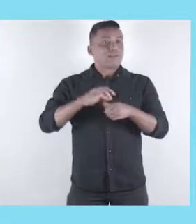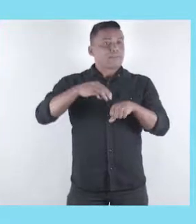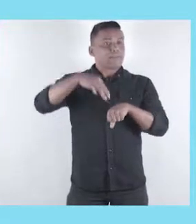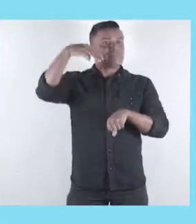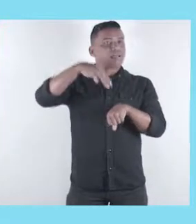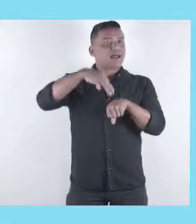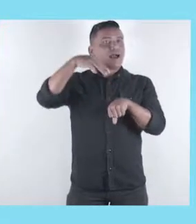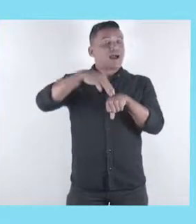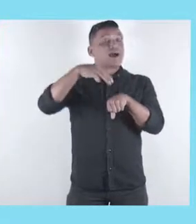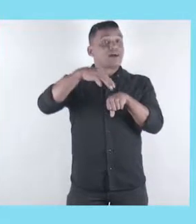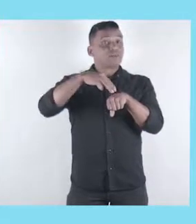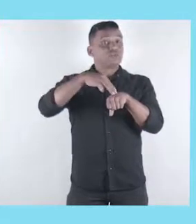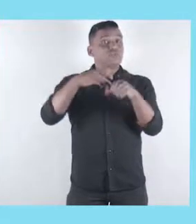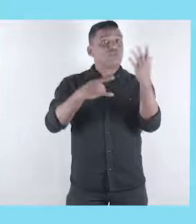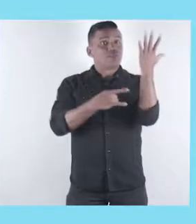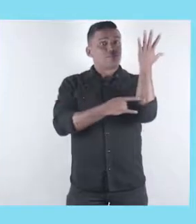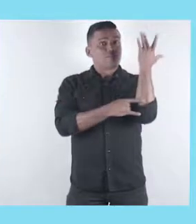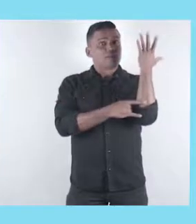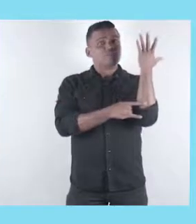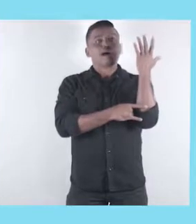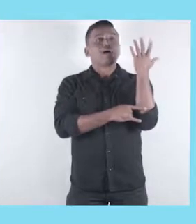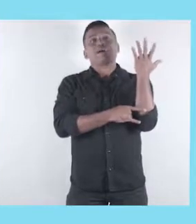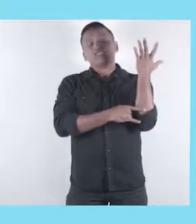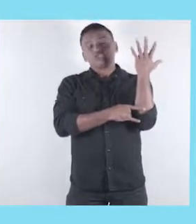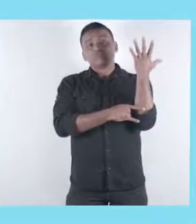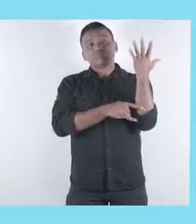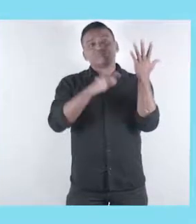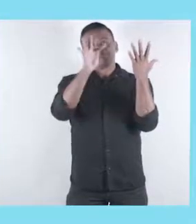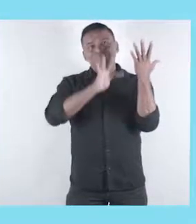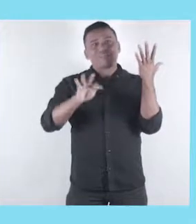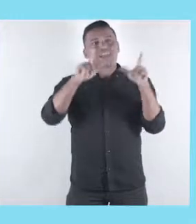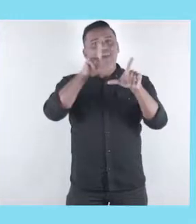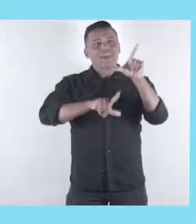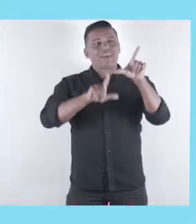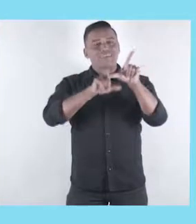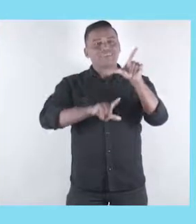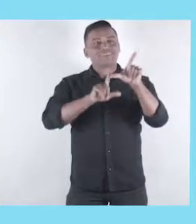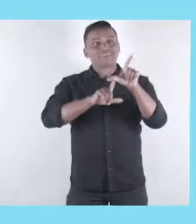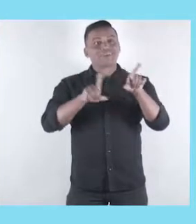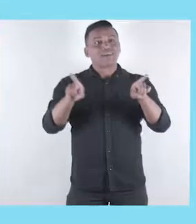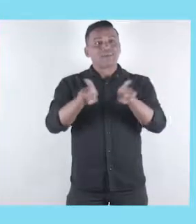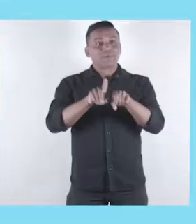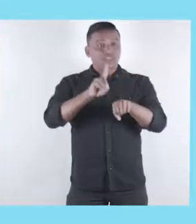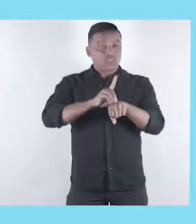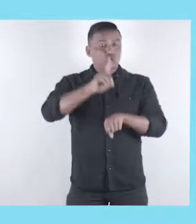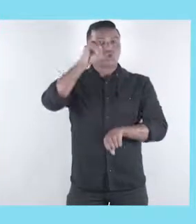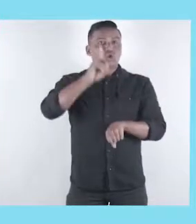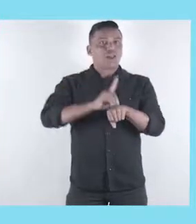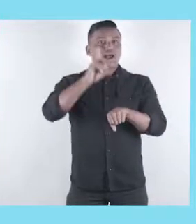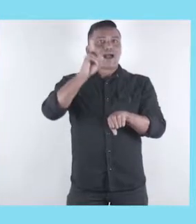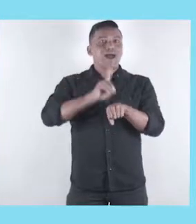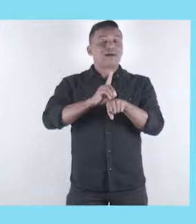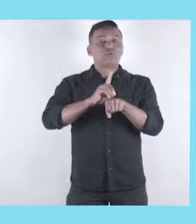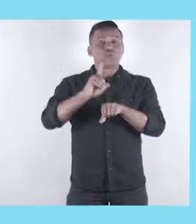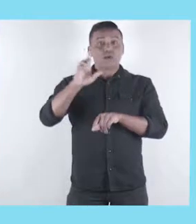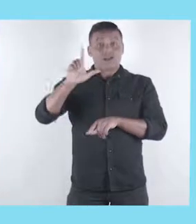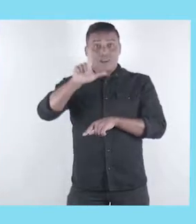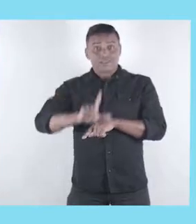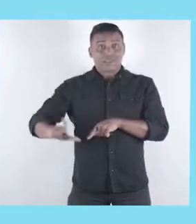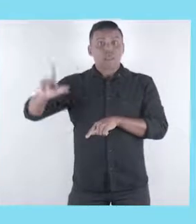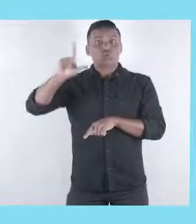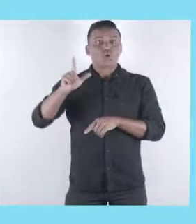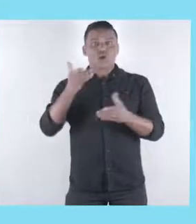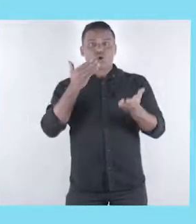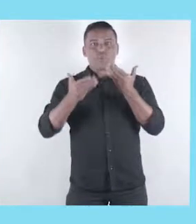de Minas Gerais e doutorado em Literatura comparada pela mesma instituição Fabrício foi